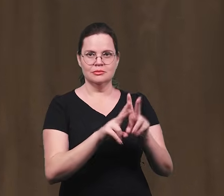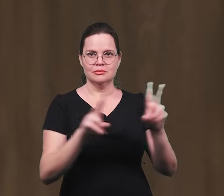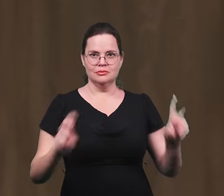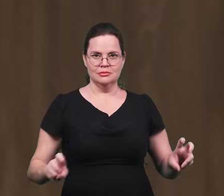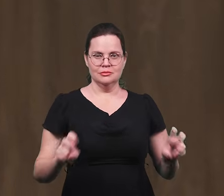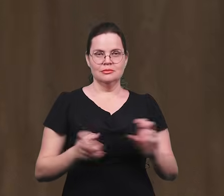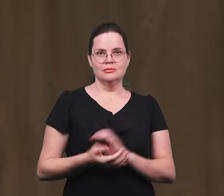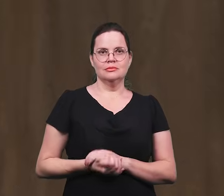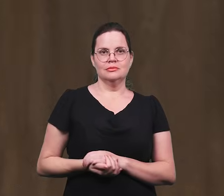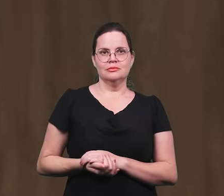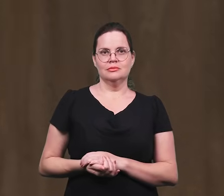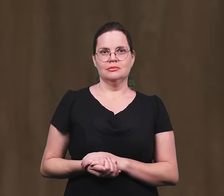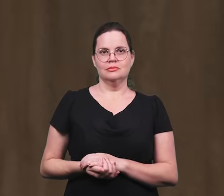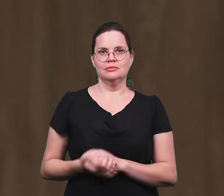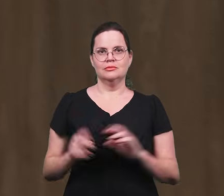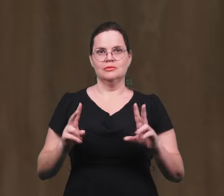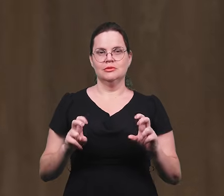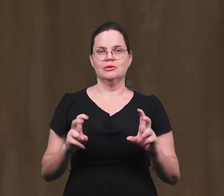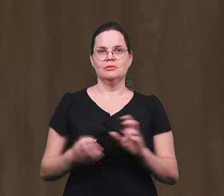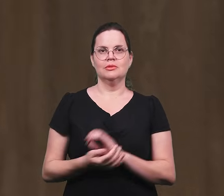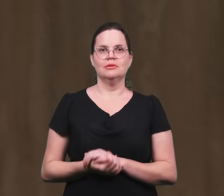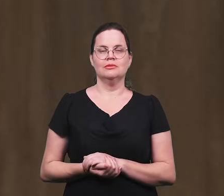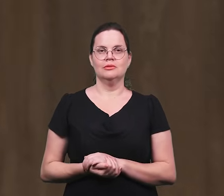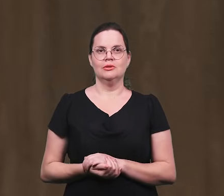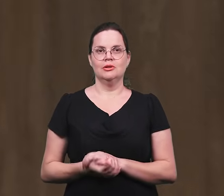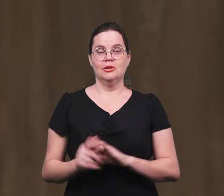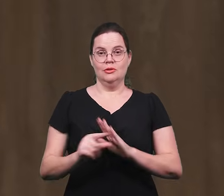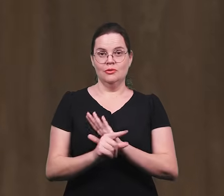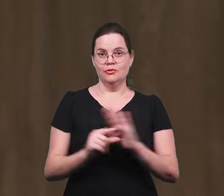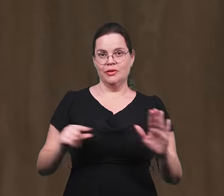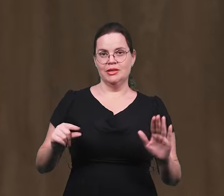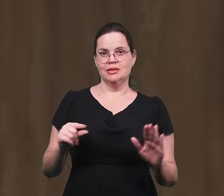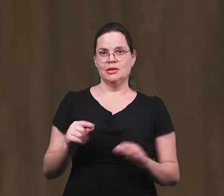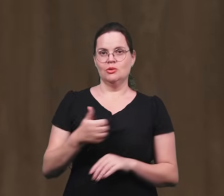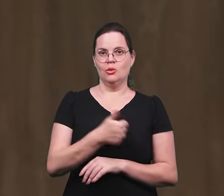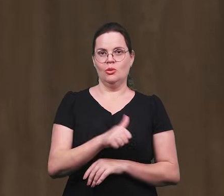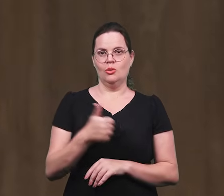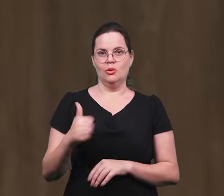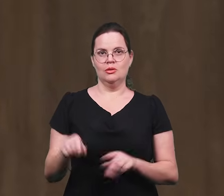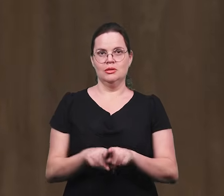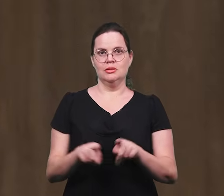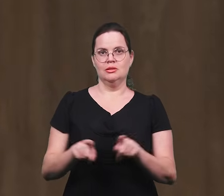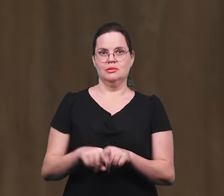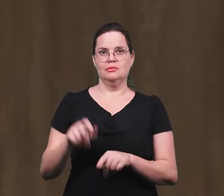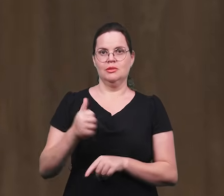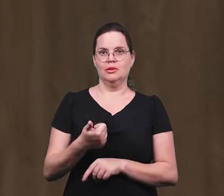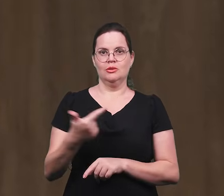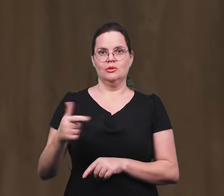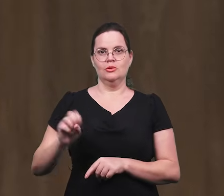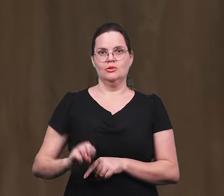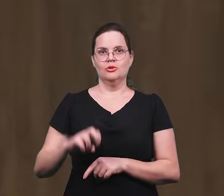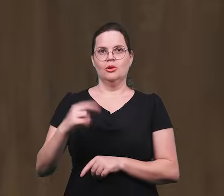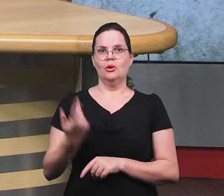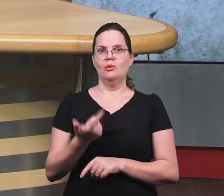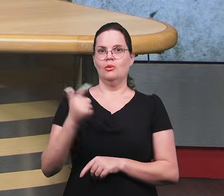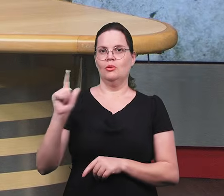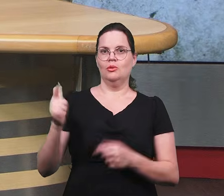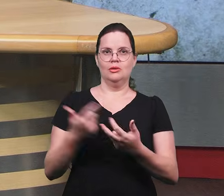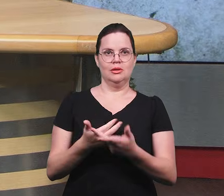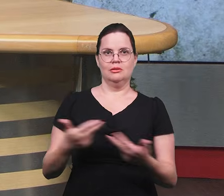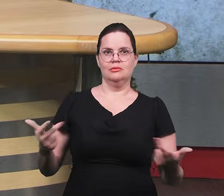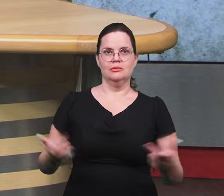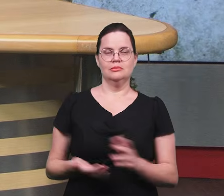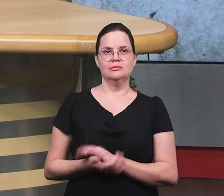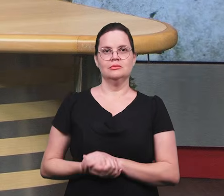aspecto aqui, até do versículo que nós fizemos aqui, né, o 11, o 12, ou alguma outra passagem?